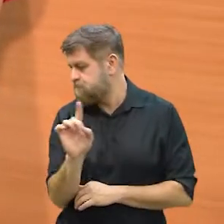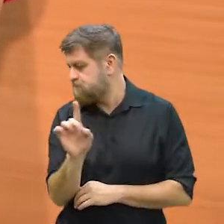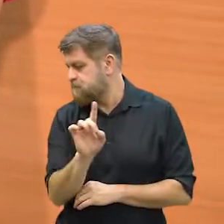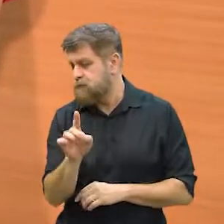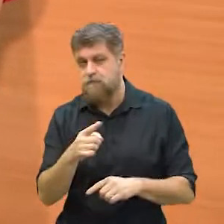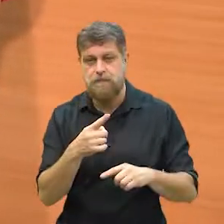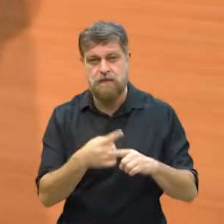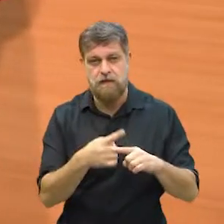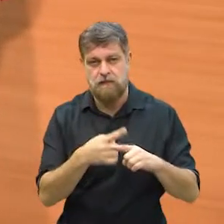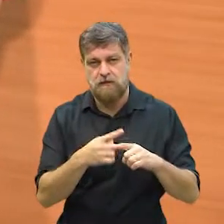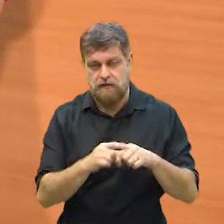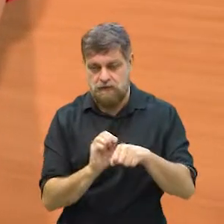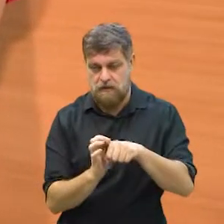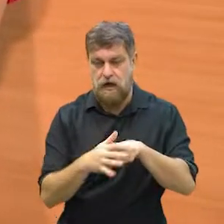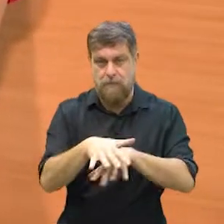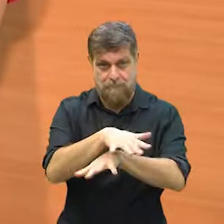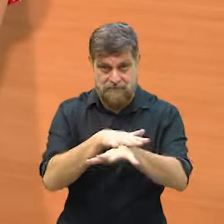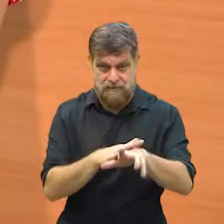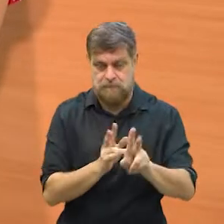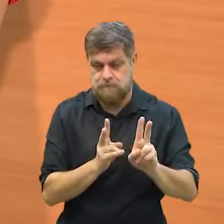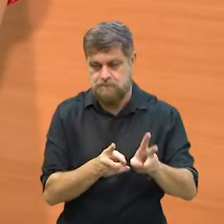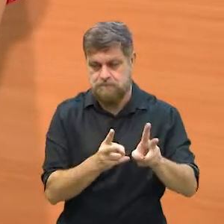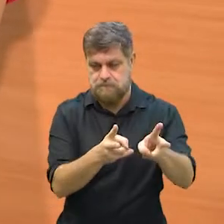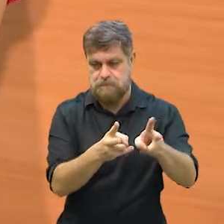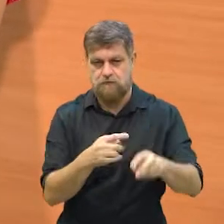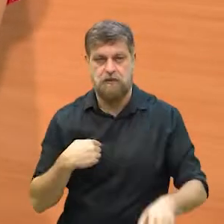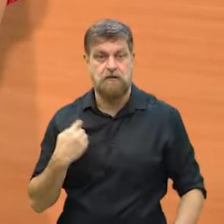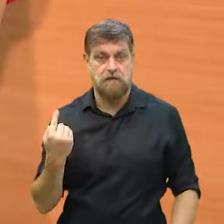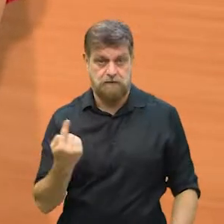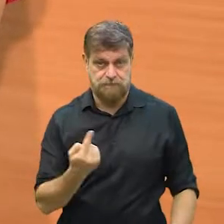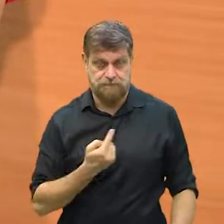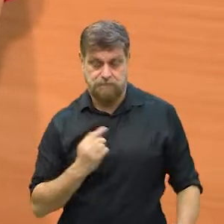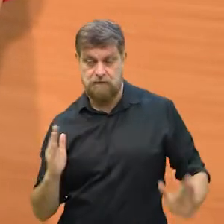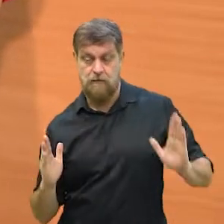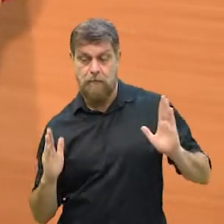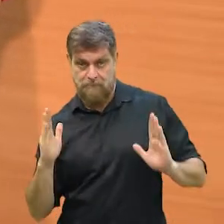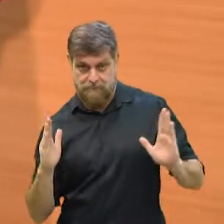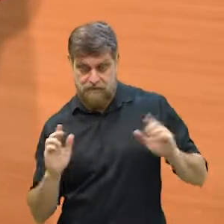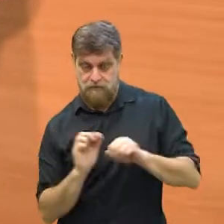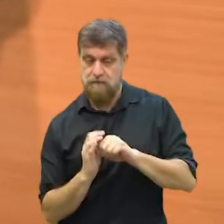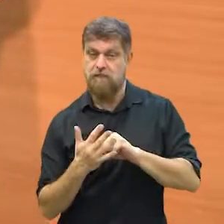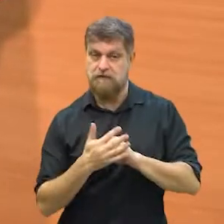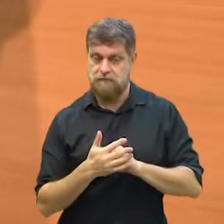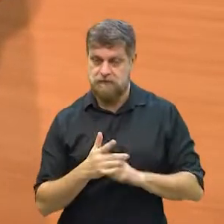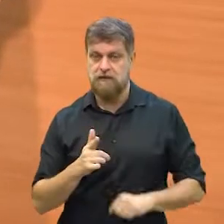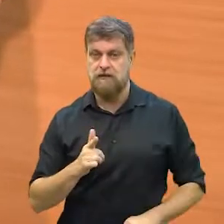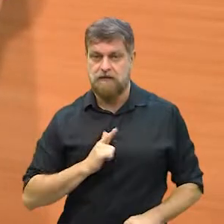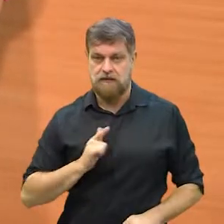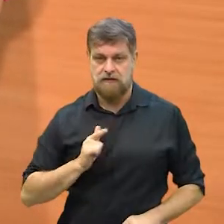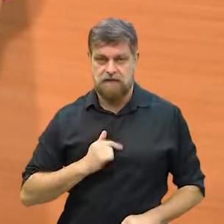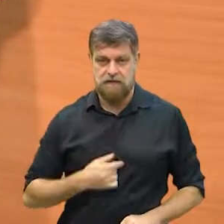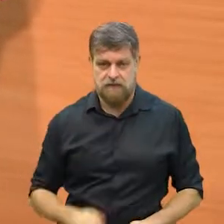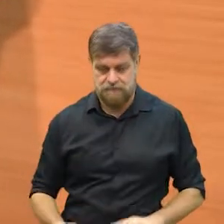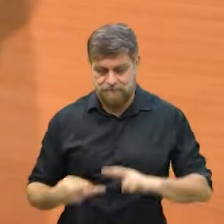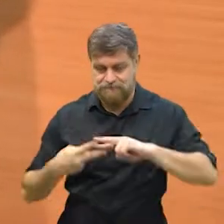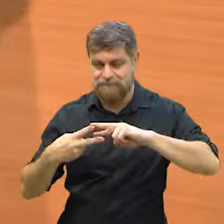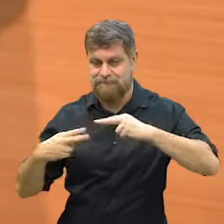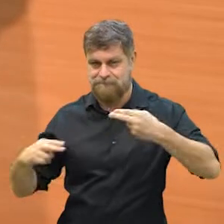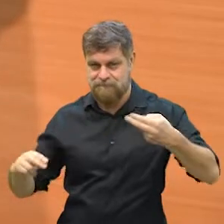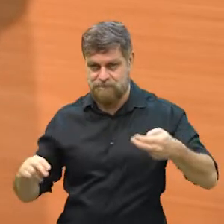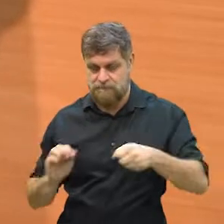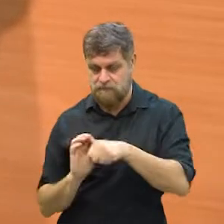sendo tranquila, porque a pandemia permanece, né? Nós permanecemos em pandemia, nós temos novas